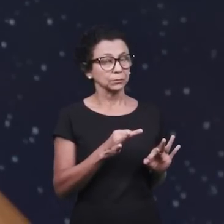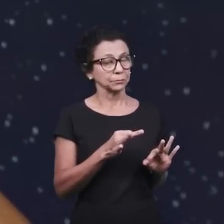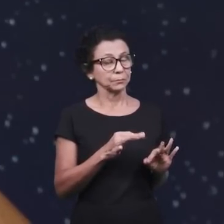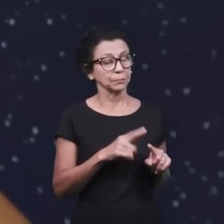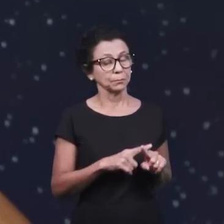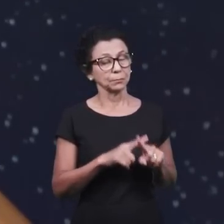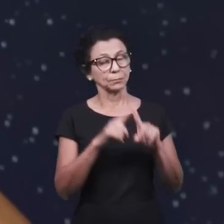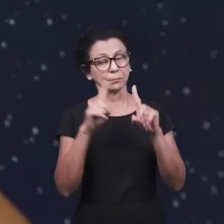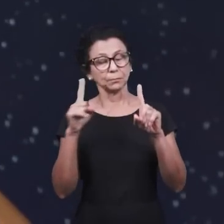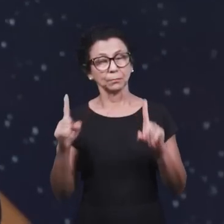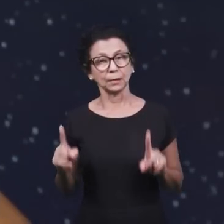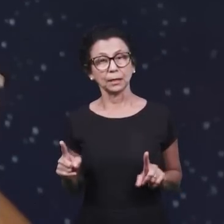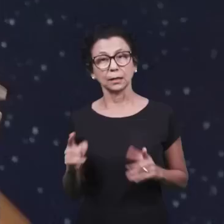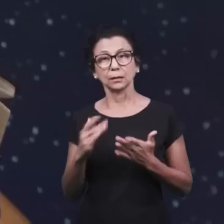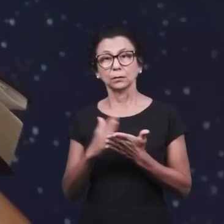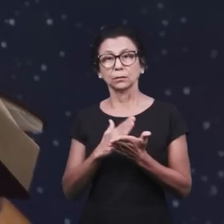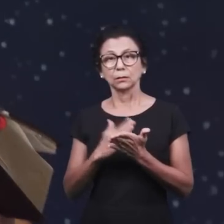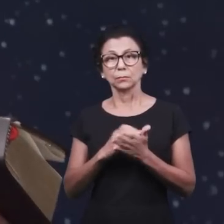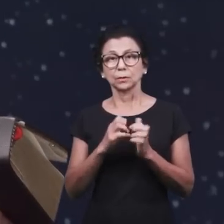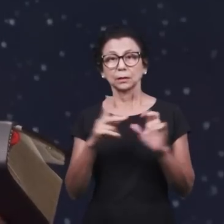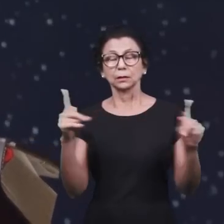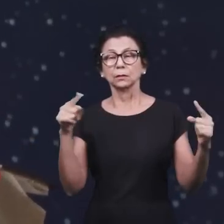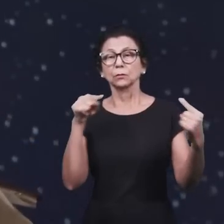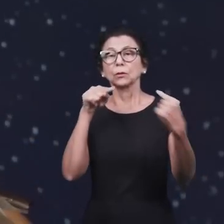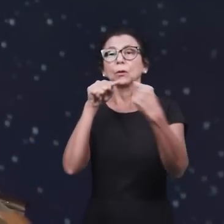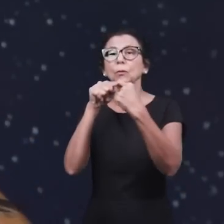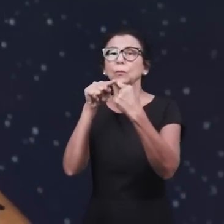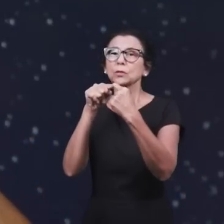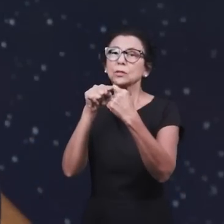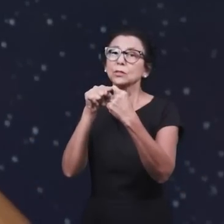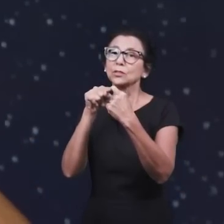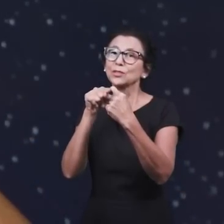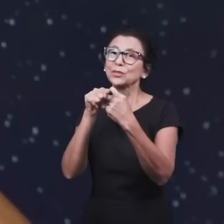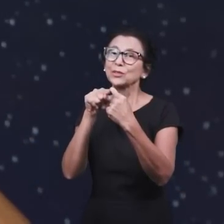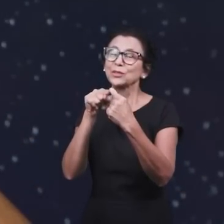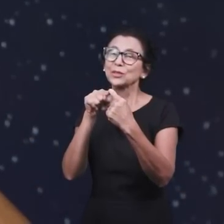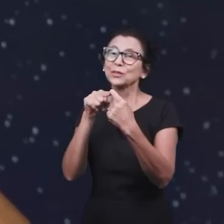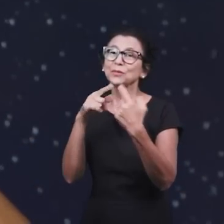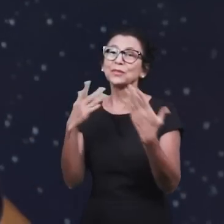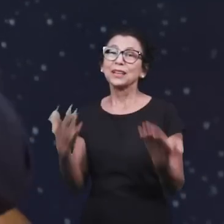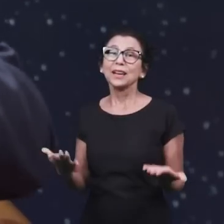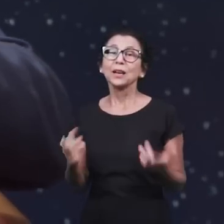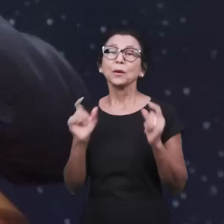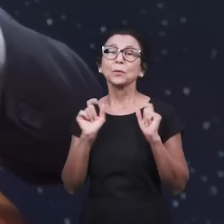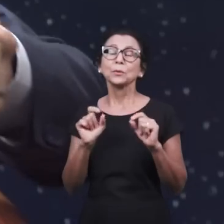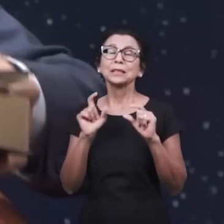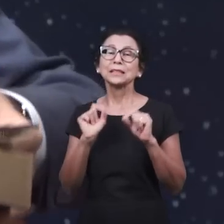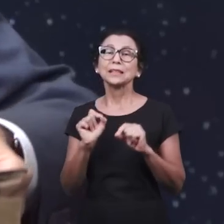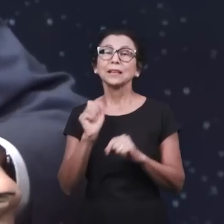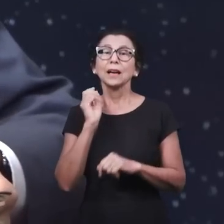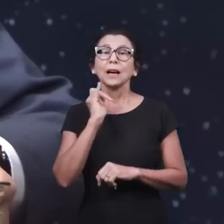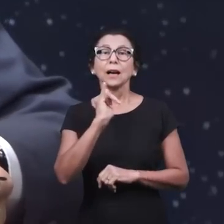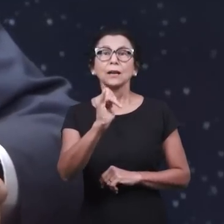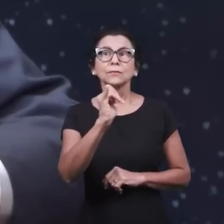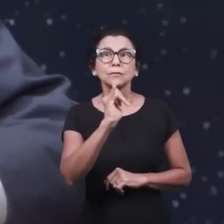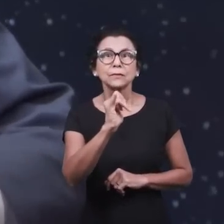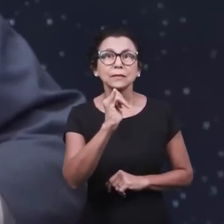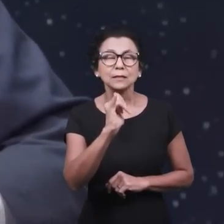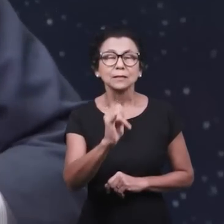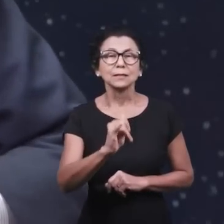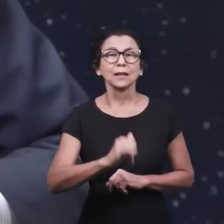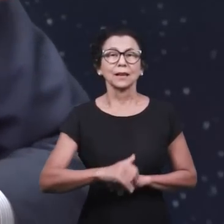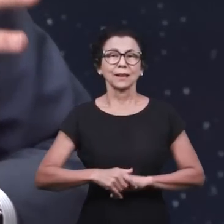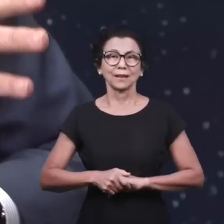Pronto. Porém, o objetivo do livro é exatamente o inverso. É alertar o homem